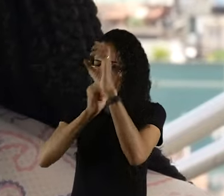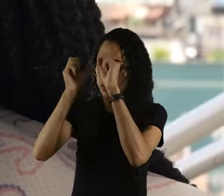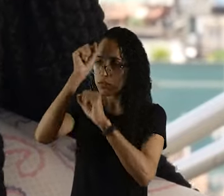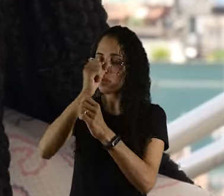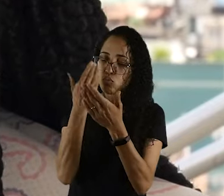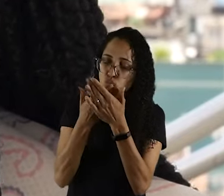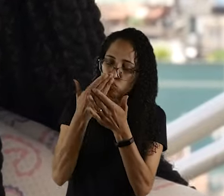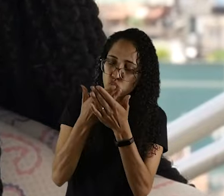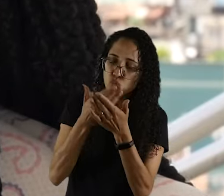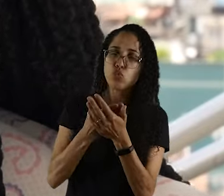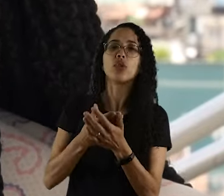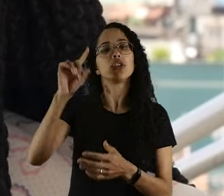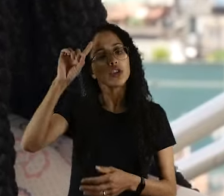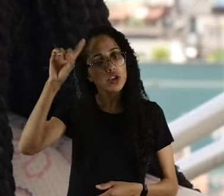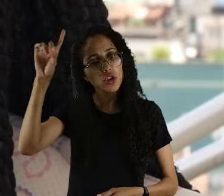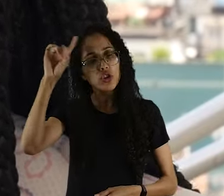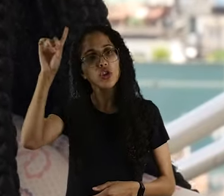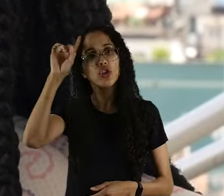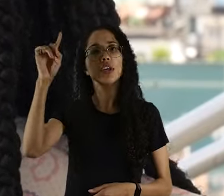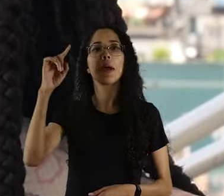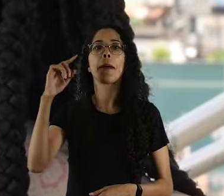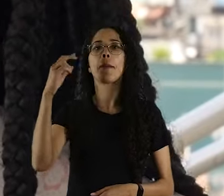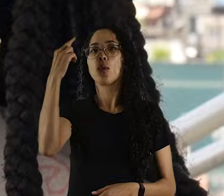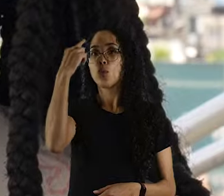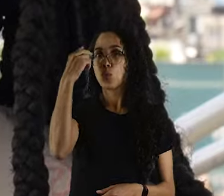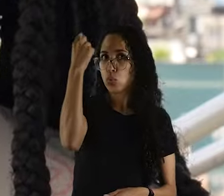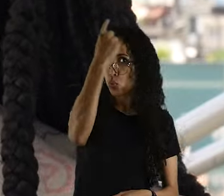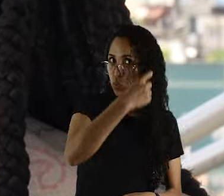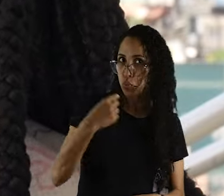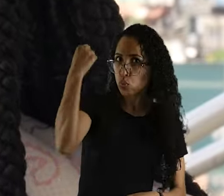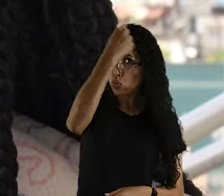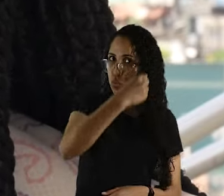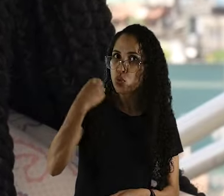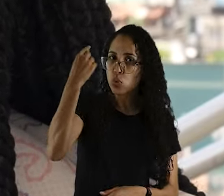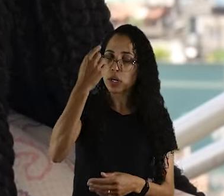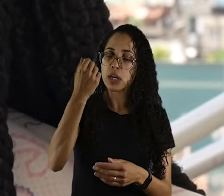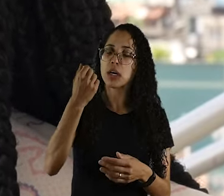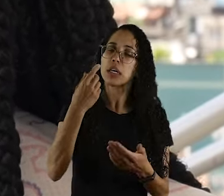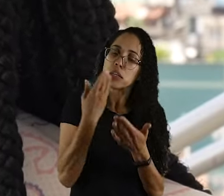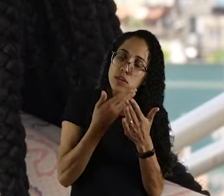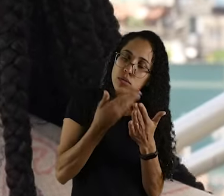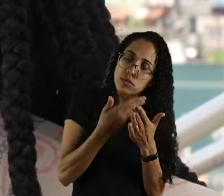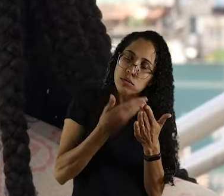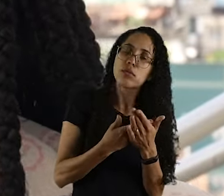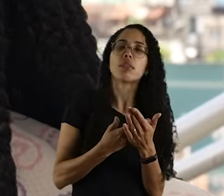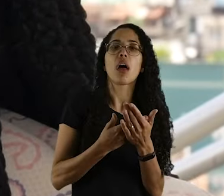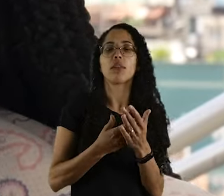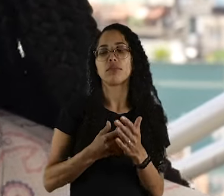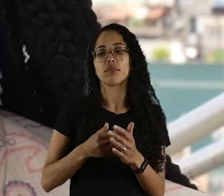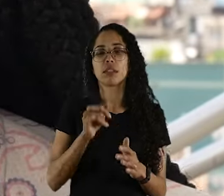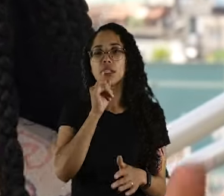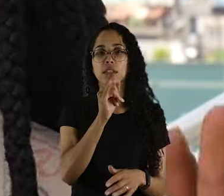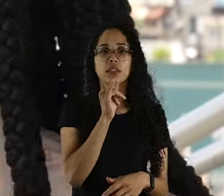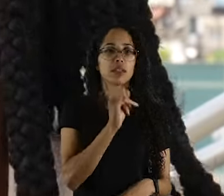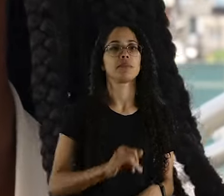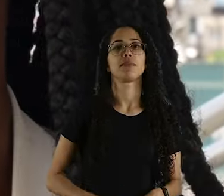esse compromisso de todos os dias eu parar 2 horas para um estudo da plataforma. Eu vou parar no meu